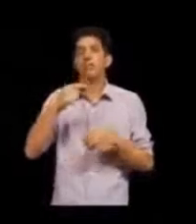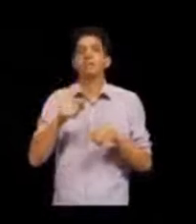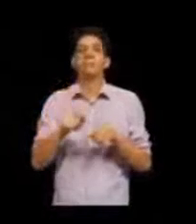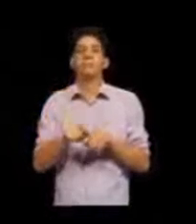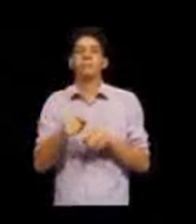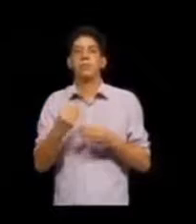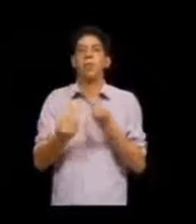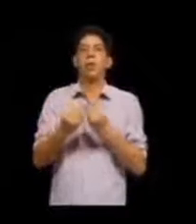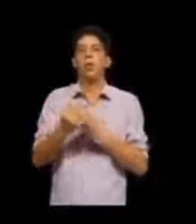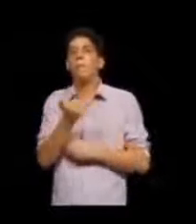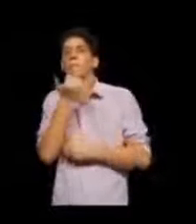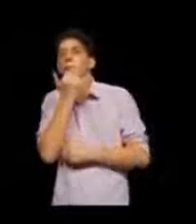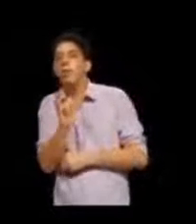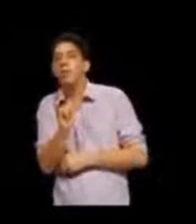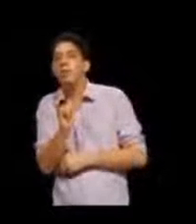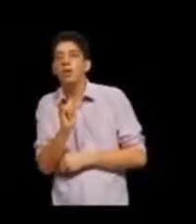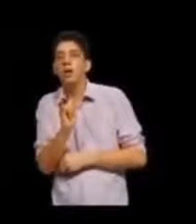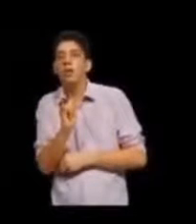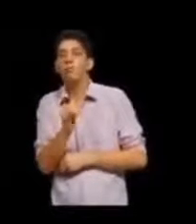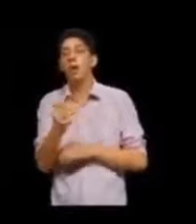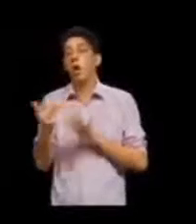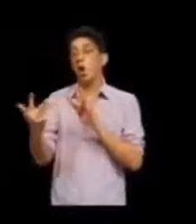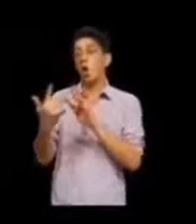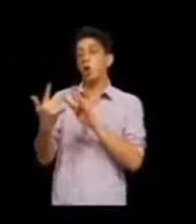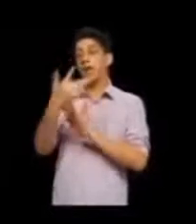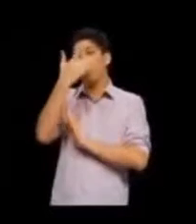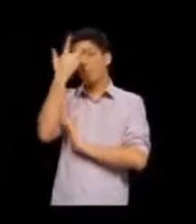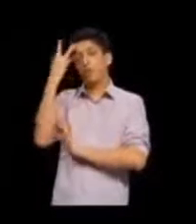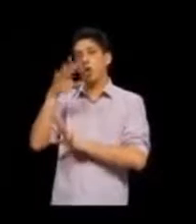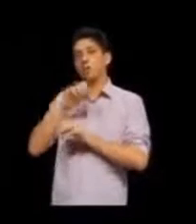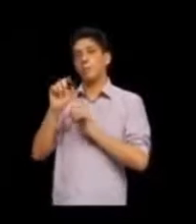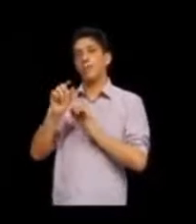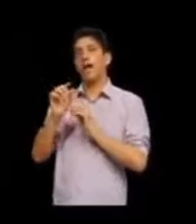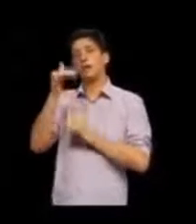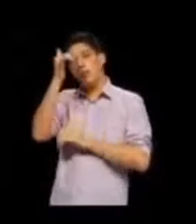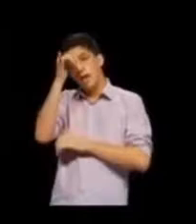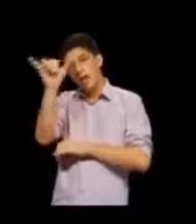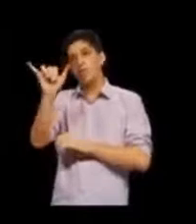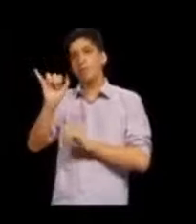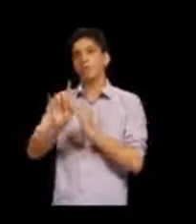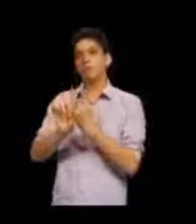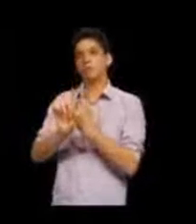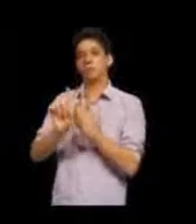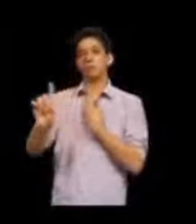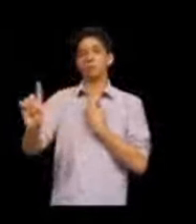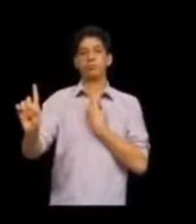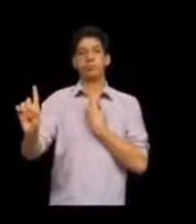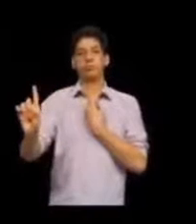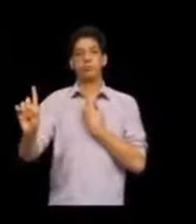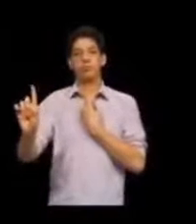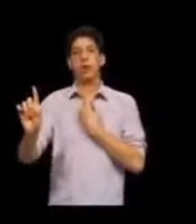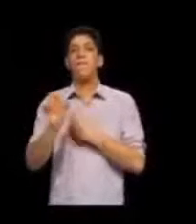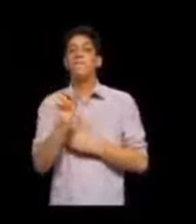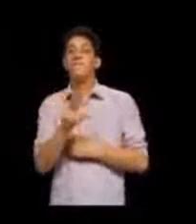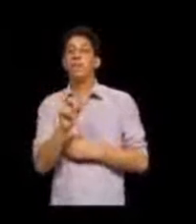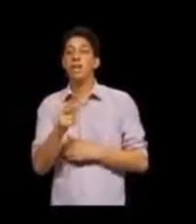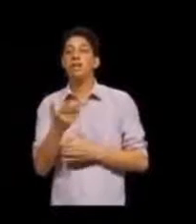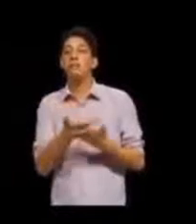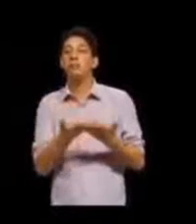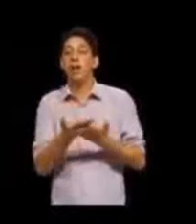evitar o contato com pessoas contaminadas. Não existe tratamento, doença viral não existe tratamento. Nós